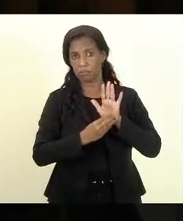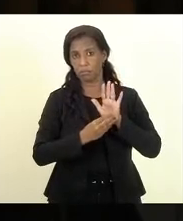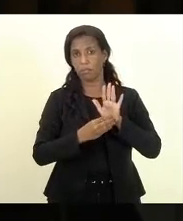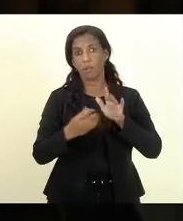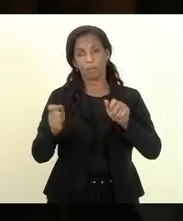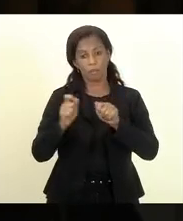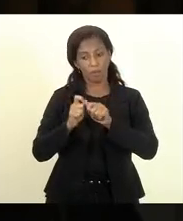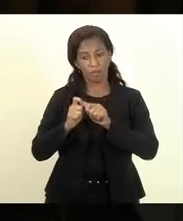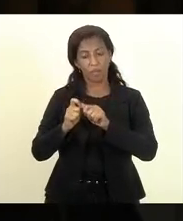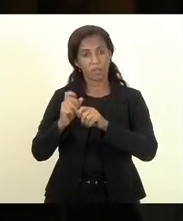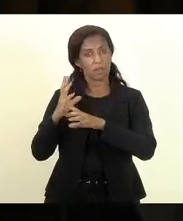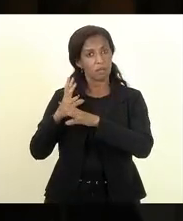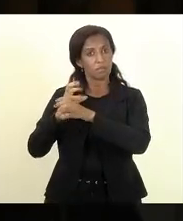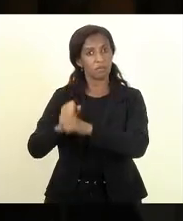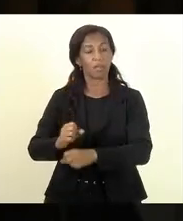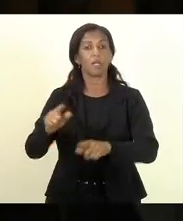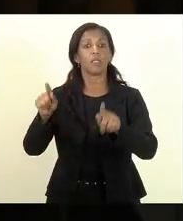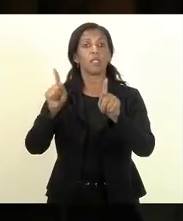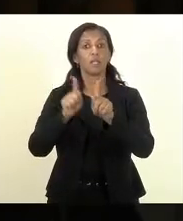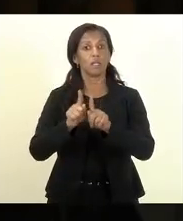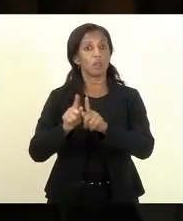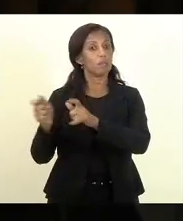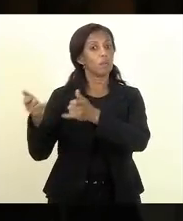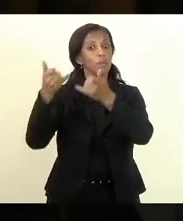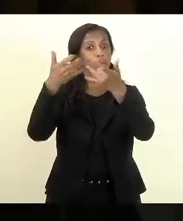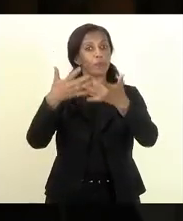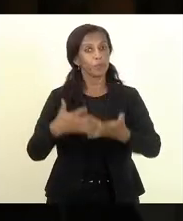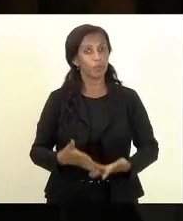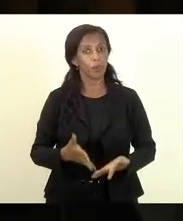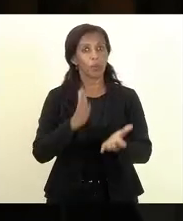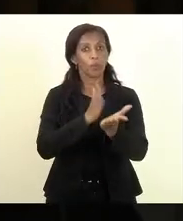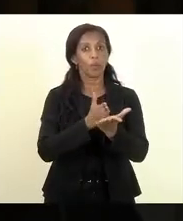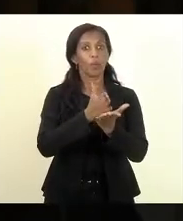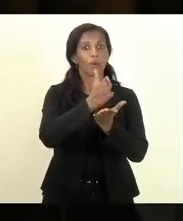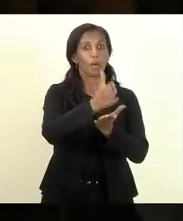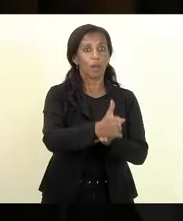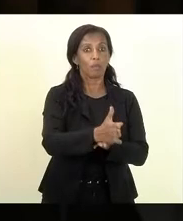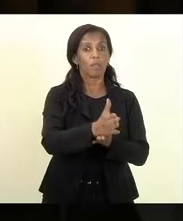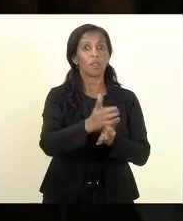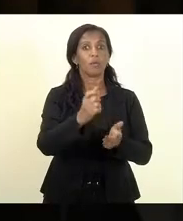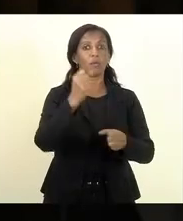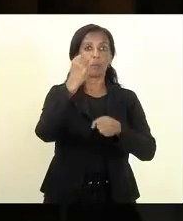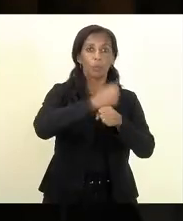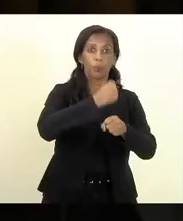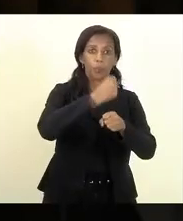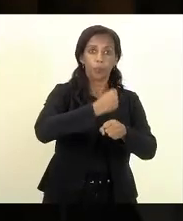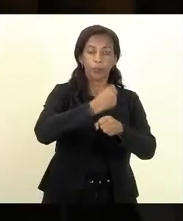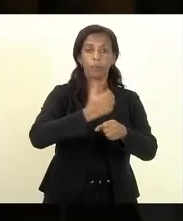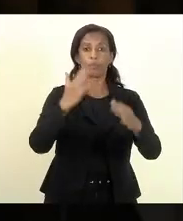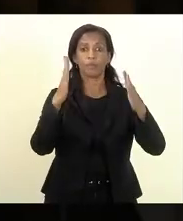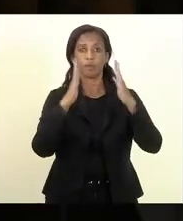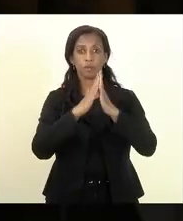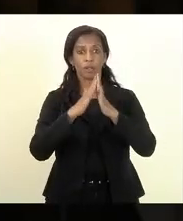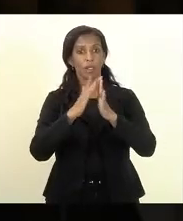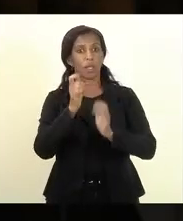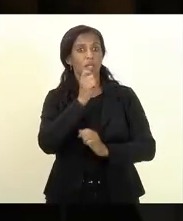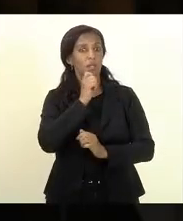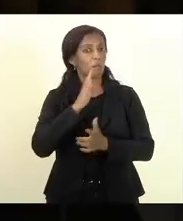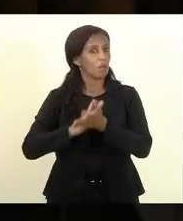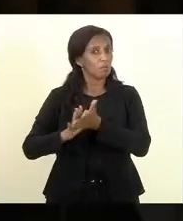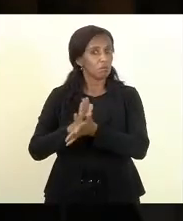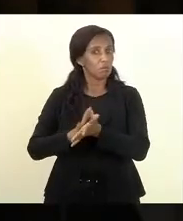levantamento preciso e, ao mesmo tempo, já definir o horizonte para a construção das casas, porque também não dá mais, e as famílias também não